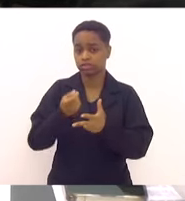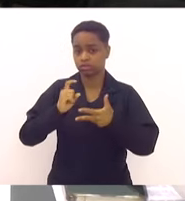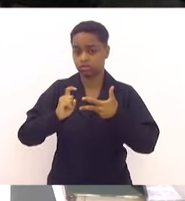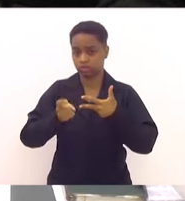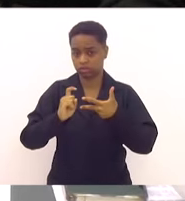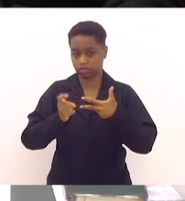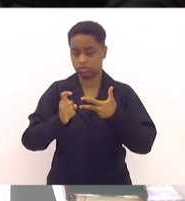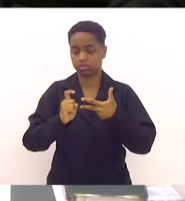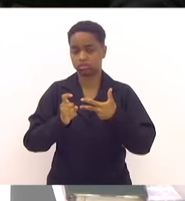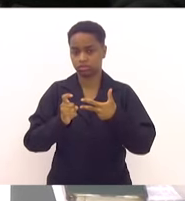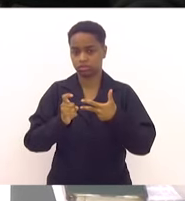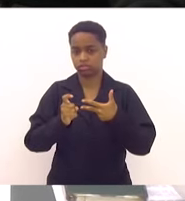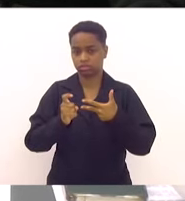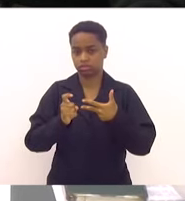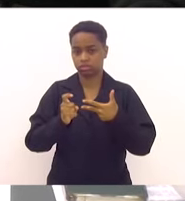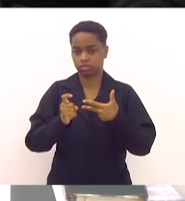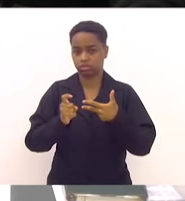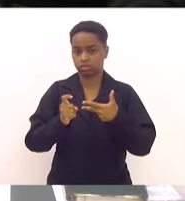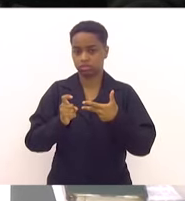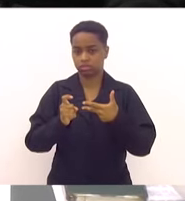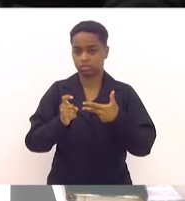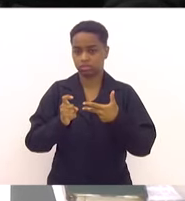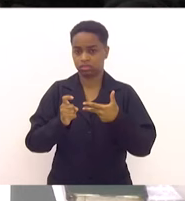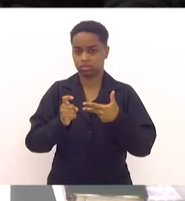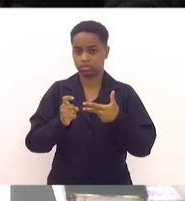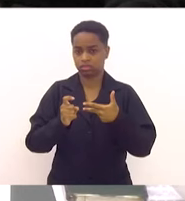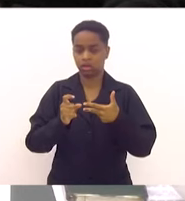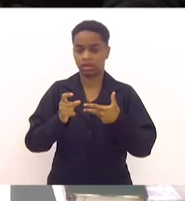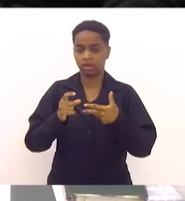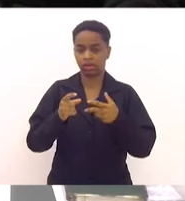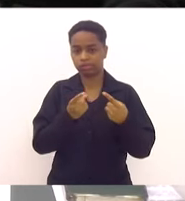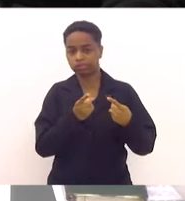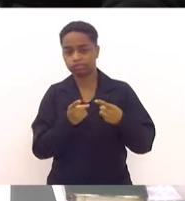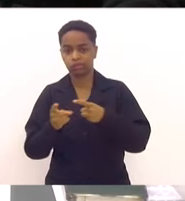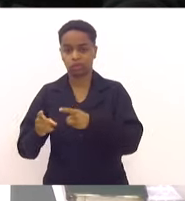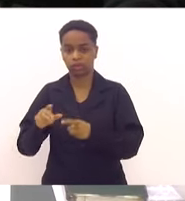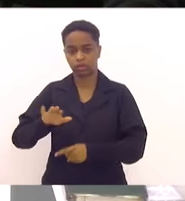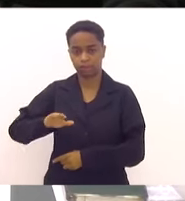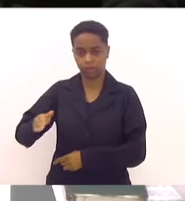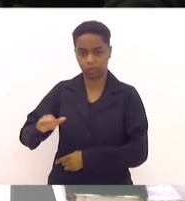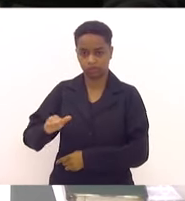Executivo promover o combate à pedofilia. E